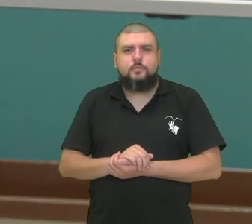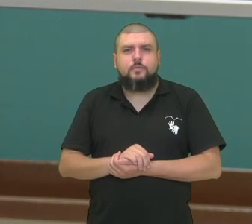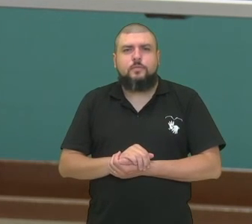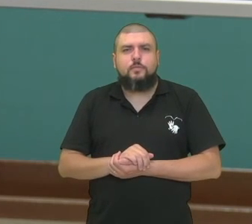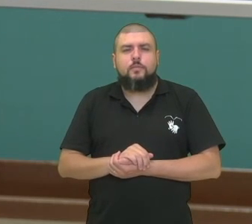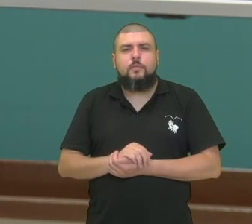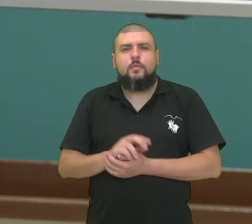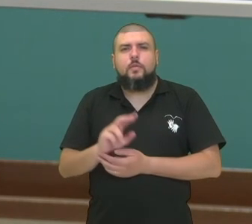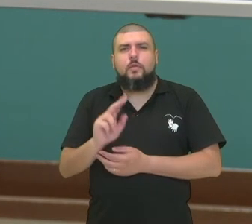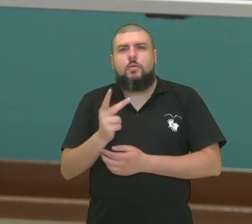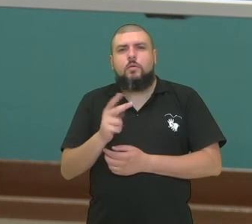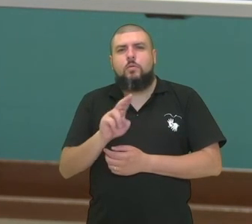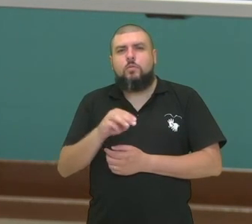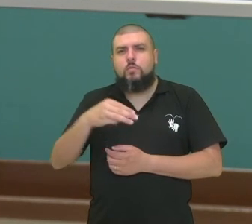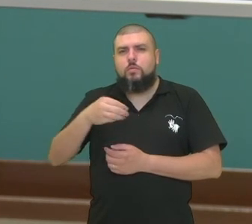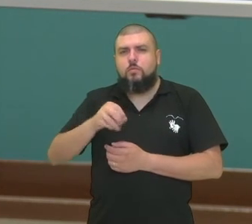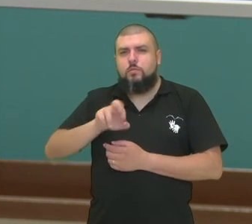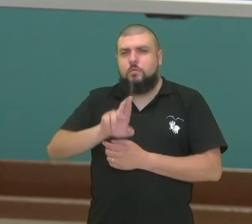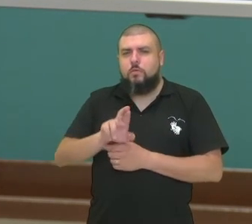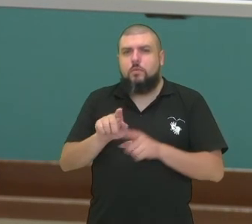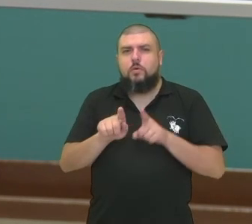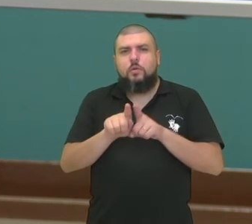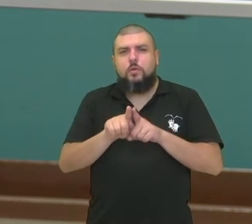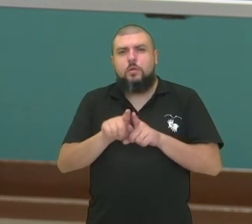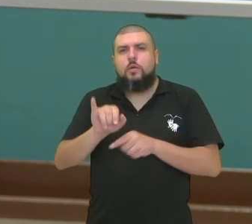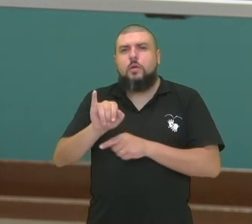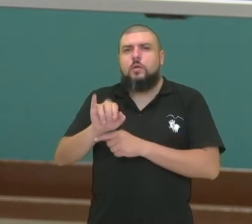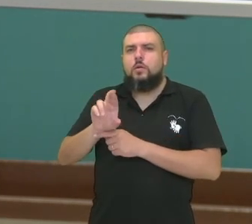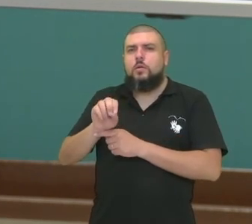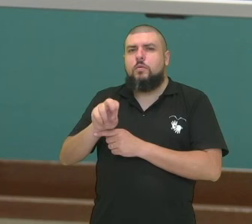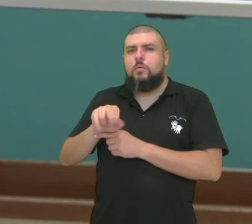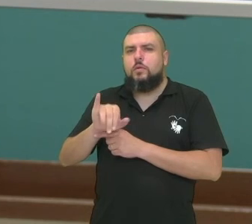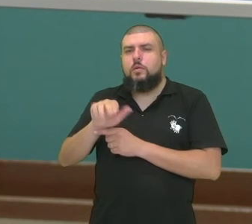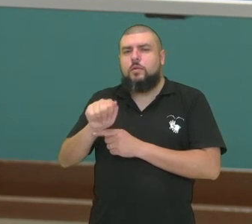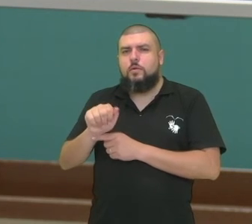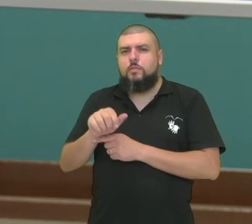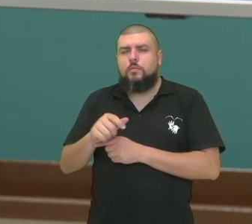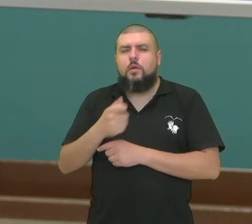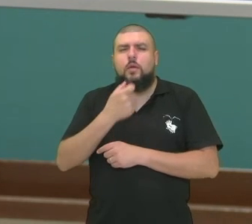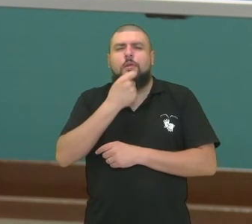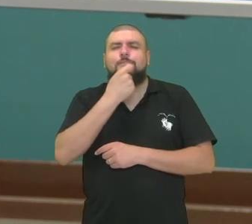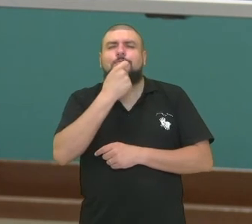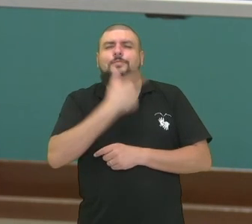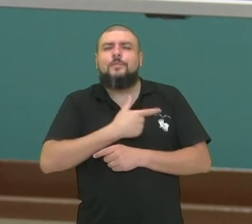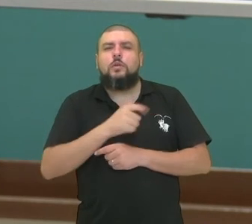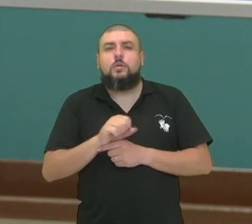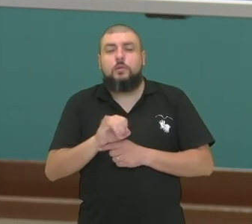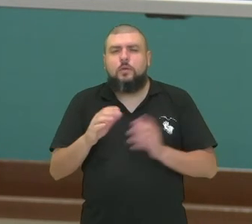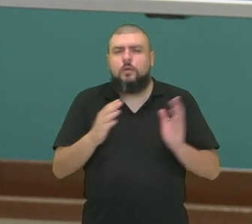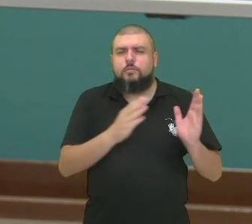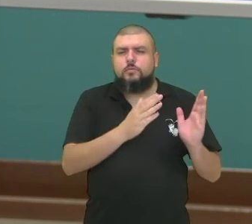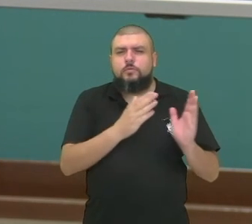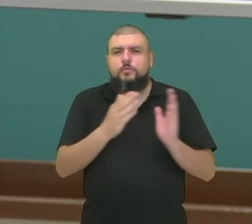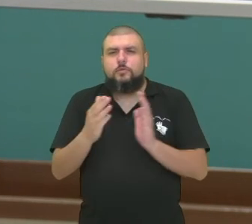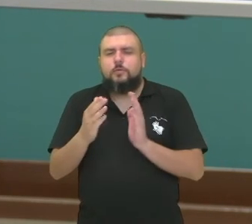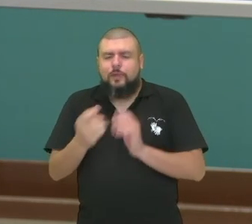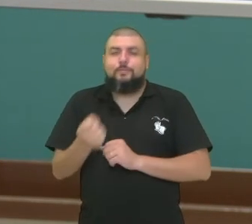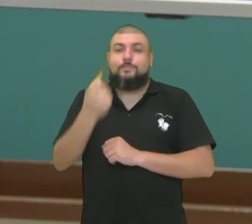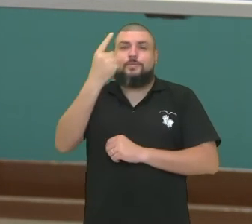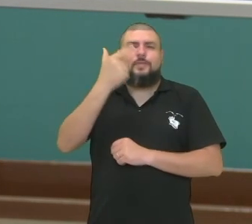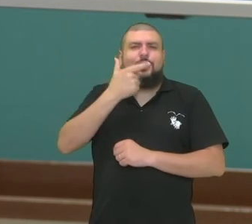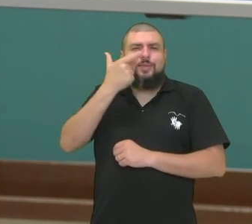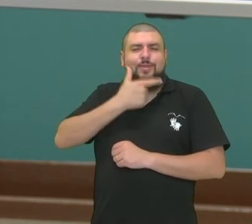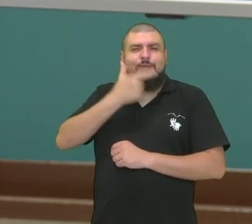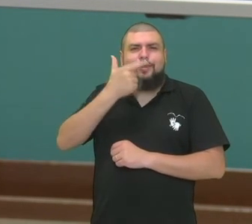presentes nas charges, né, e ocorre humor quando há quebra de expectativa, por